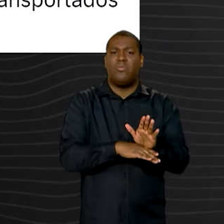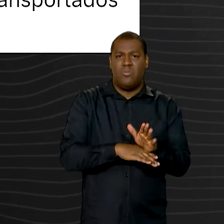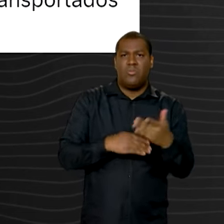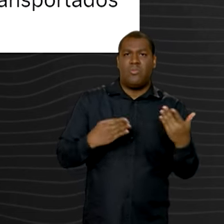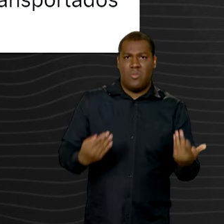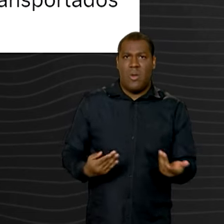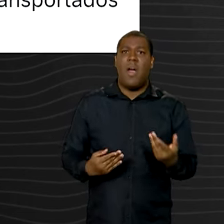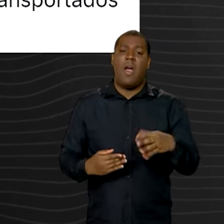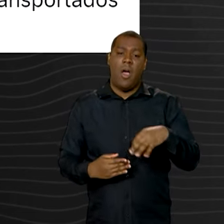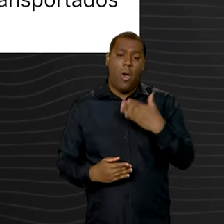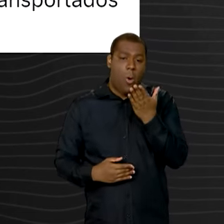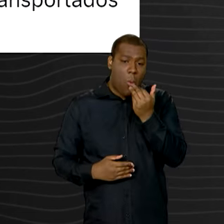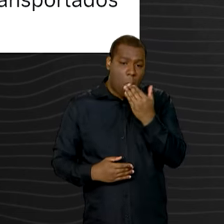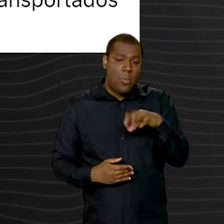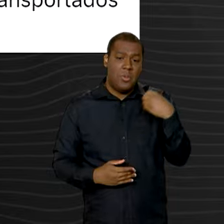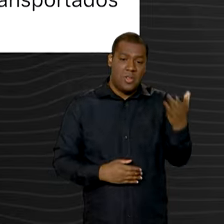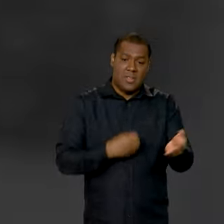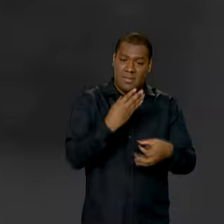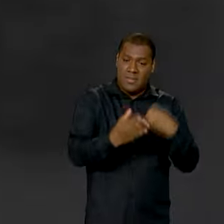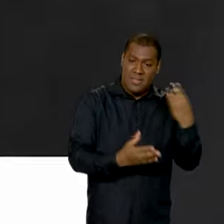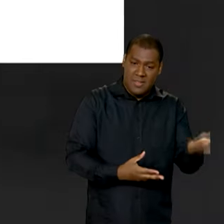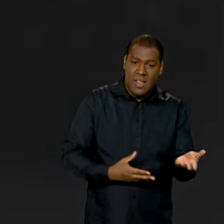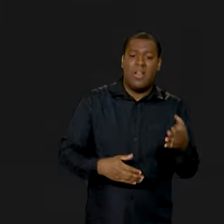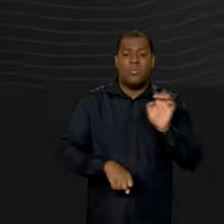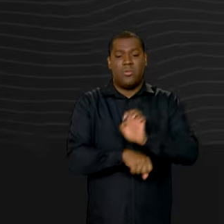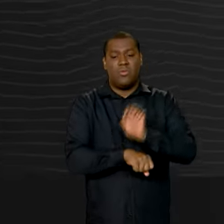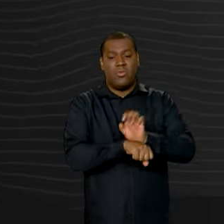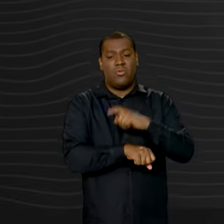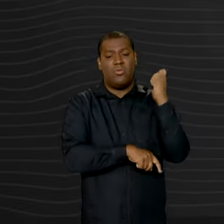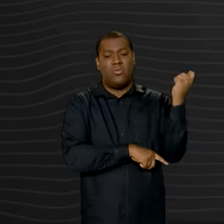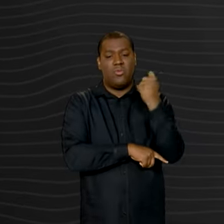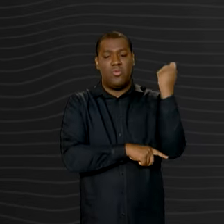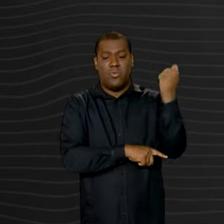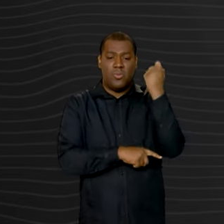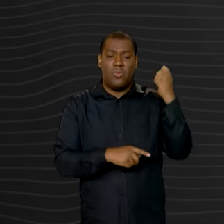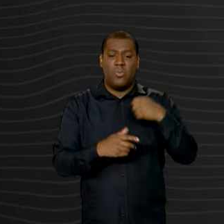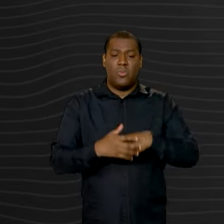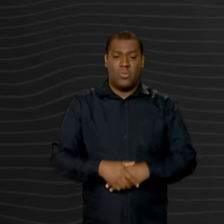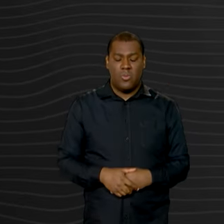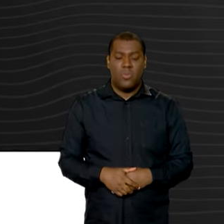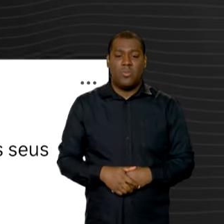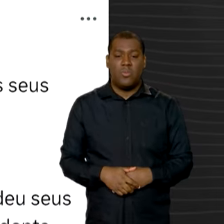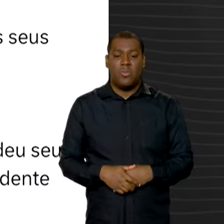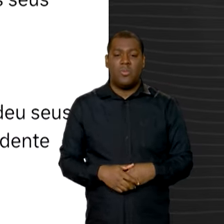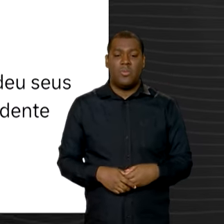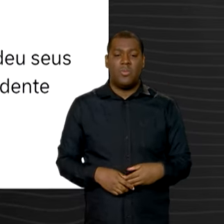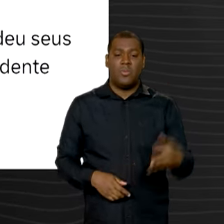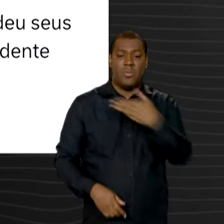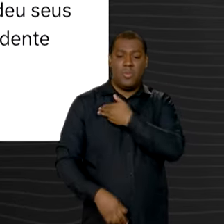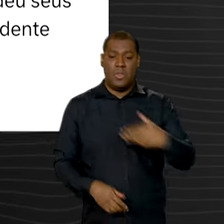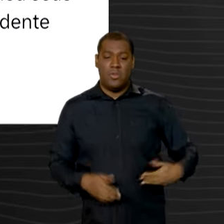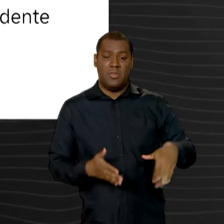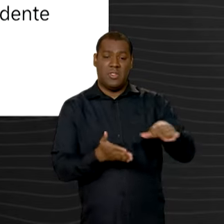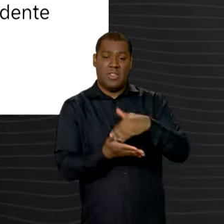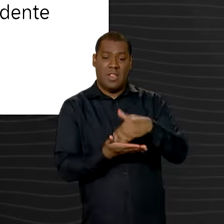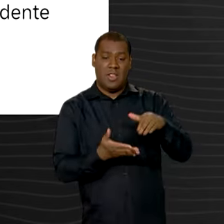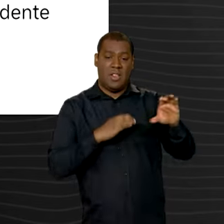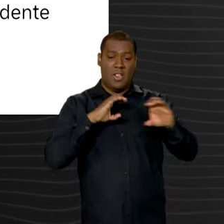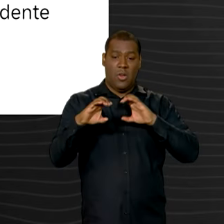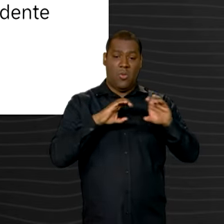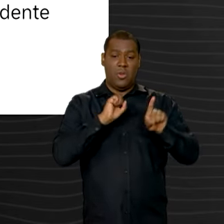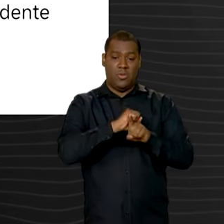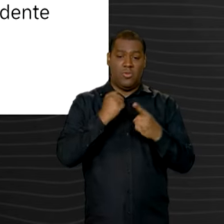dos mantimentos transportados pela Força Aérea Brasileira e pelos Correios. Já o ministro da Secretaria de Comunicação Social